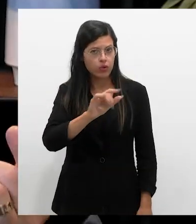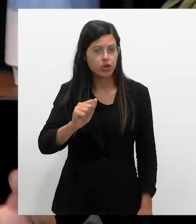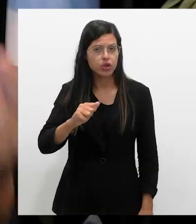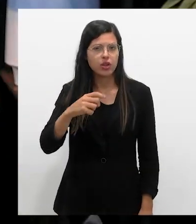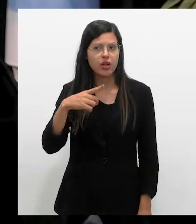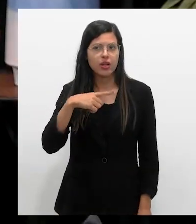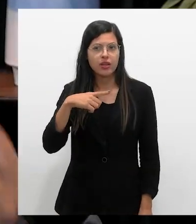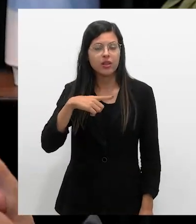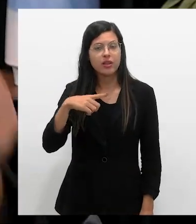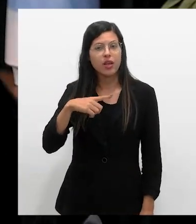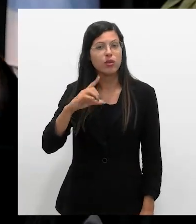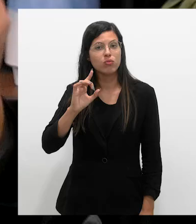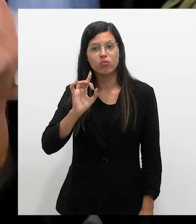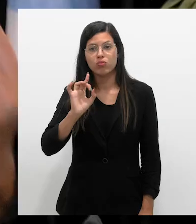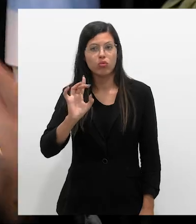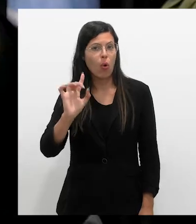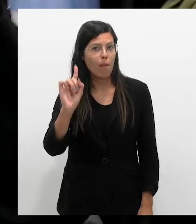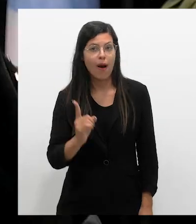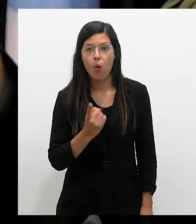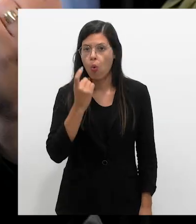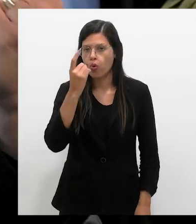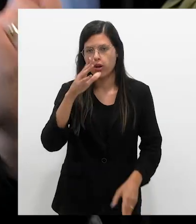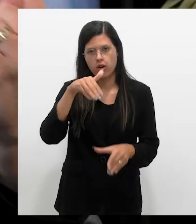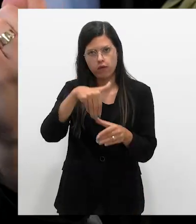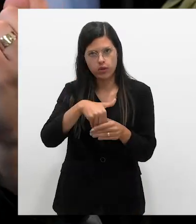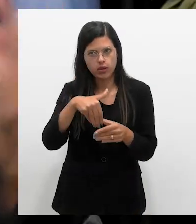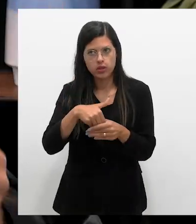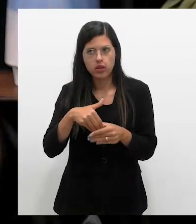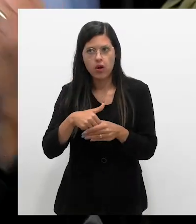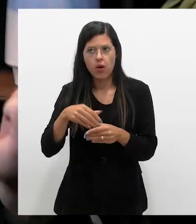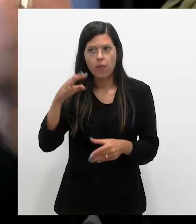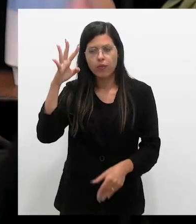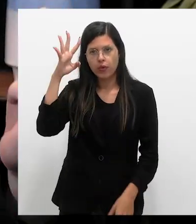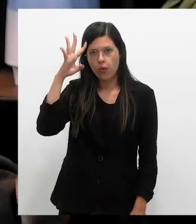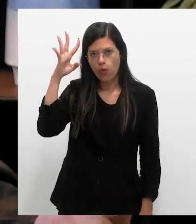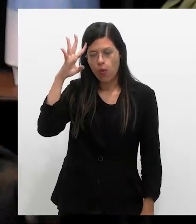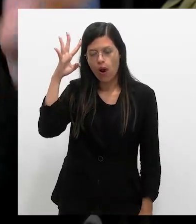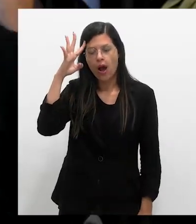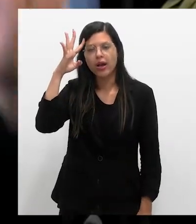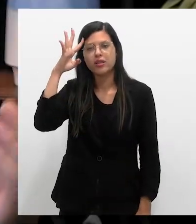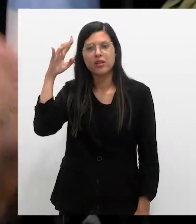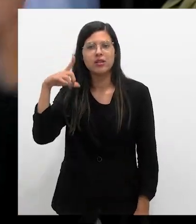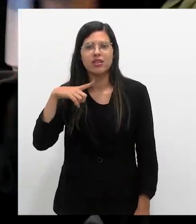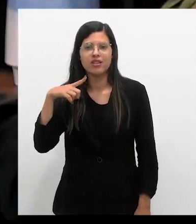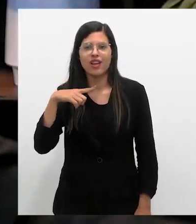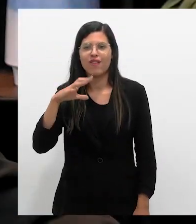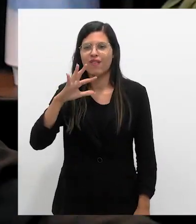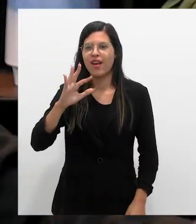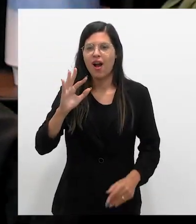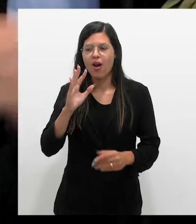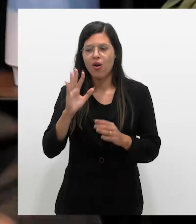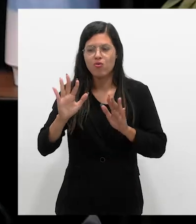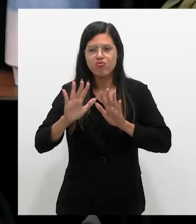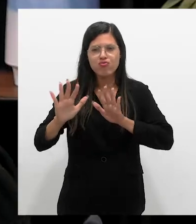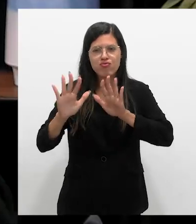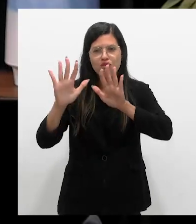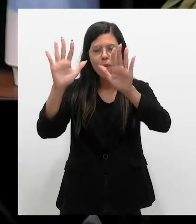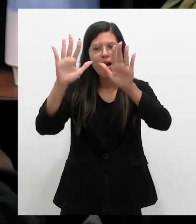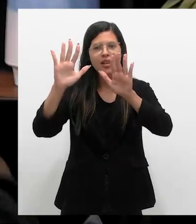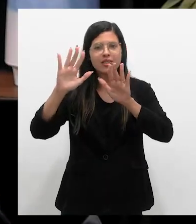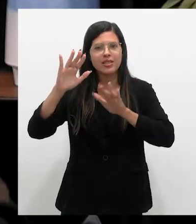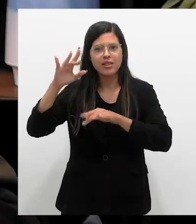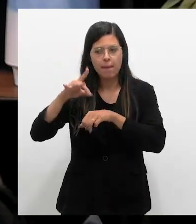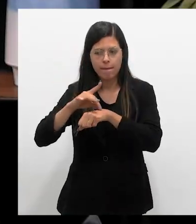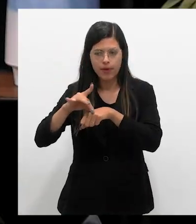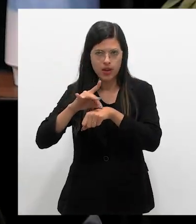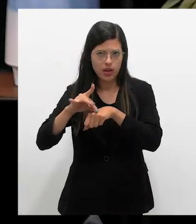primeiro dia. Primeiro dia tem um escrutínio, ou seja, apenas uma votação. Saiu na quarta-feira, fumaça negra. Fumaça negra significa